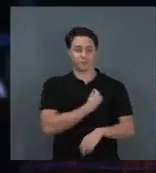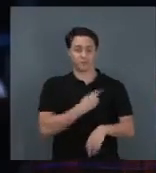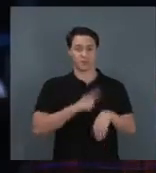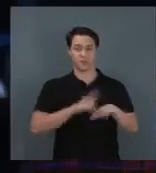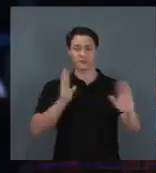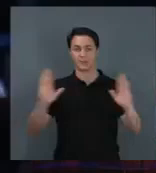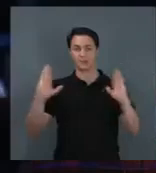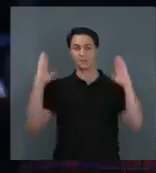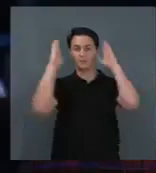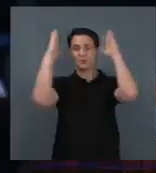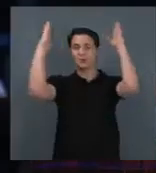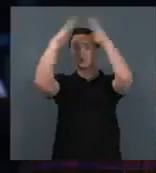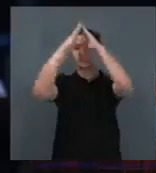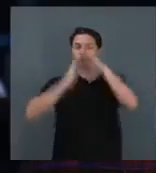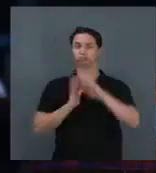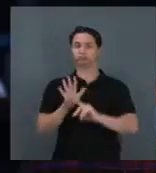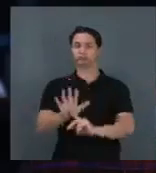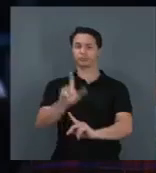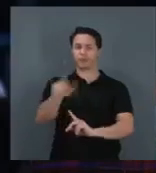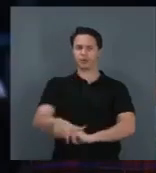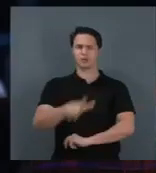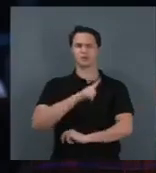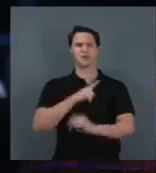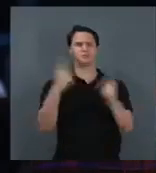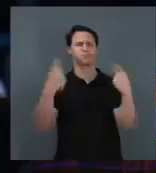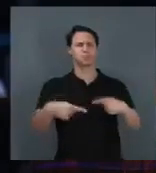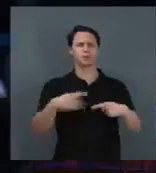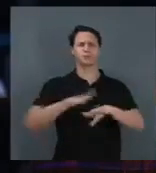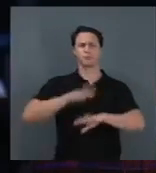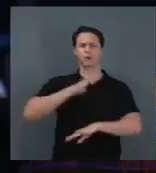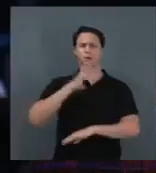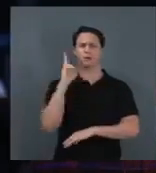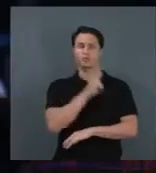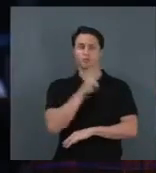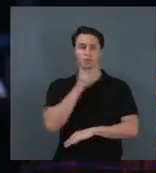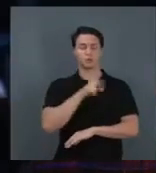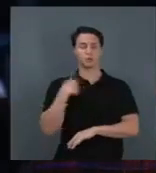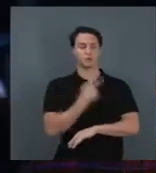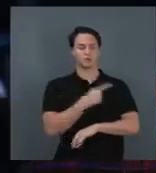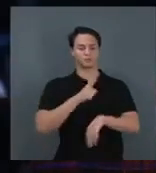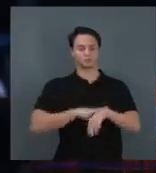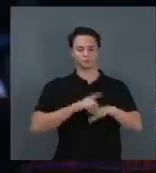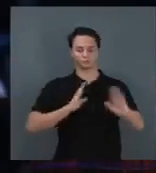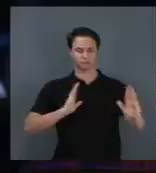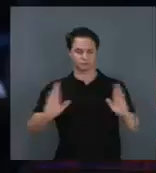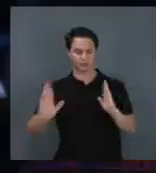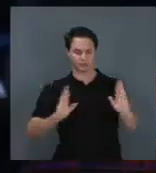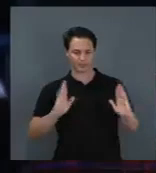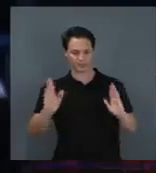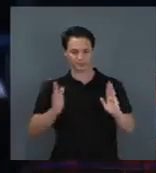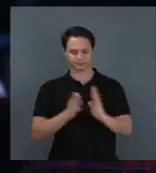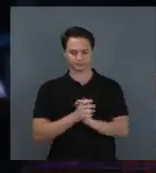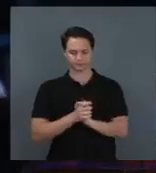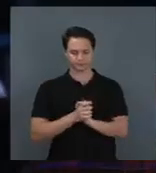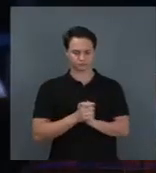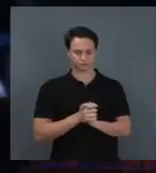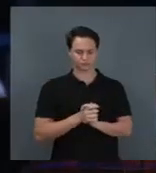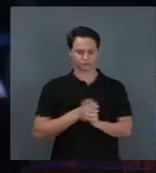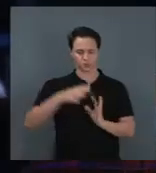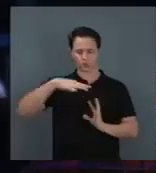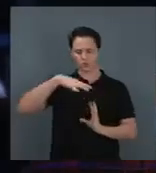buscou responder aos desafios mais urgentes do nosso tempo. Em um mundo cada vez